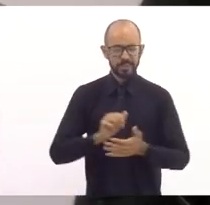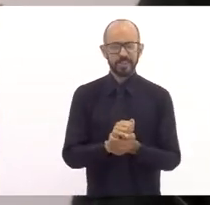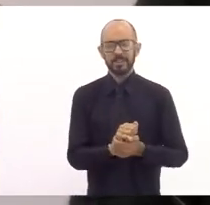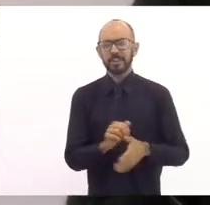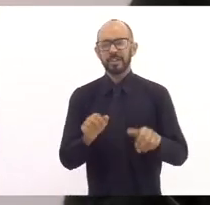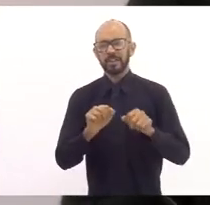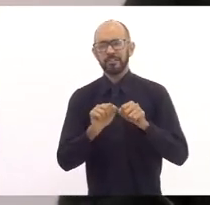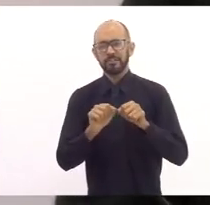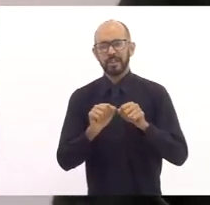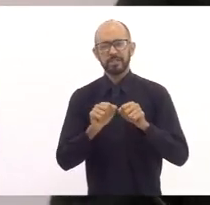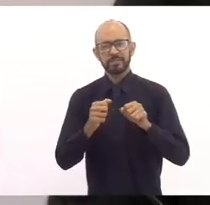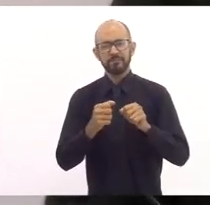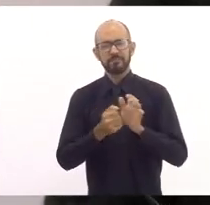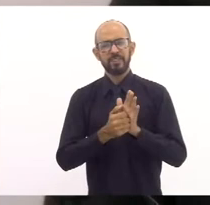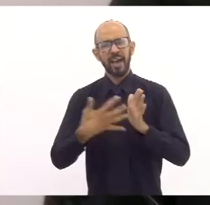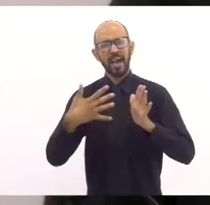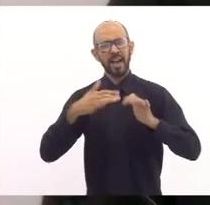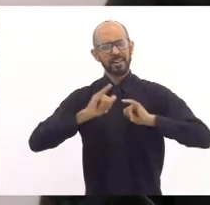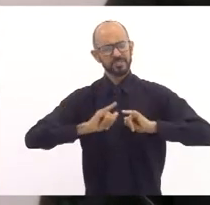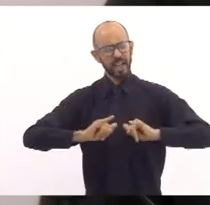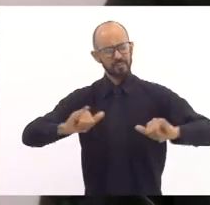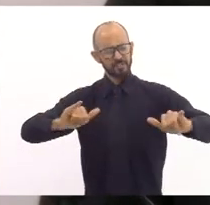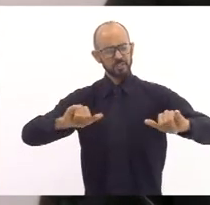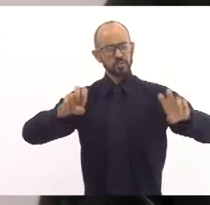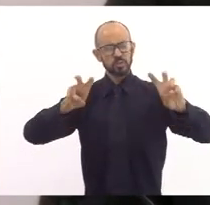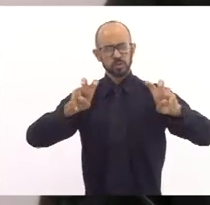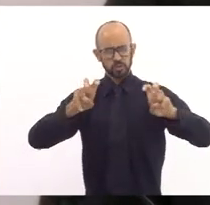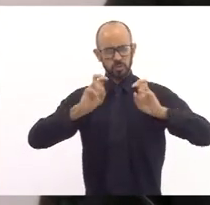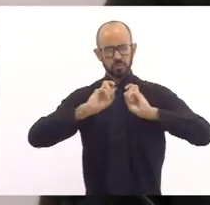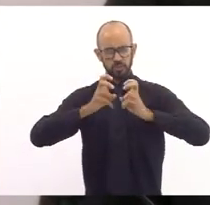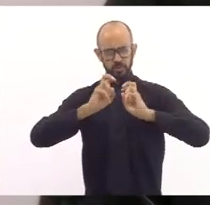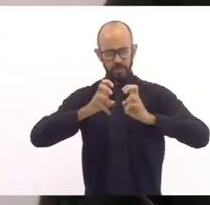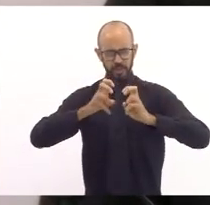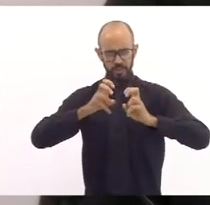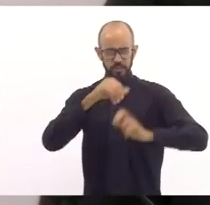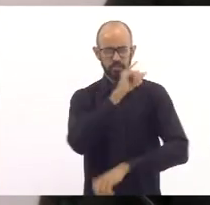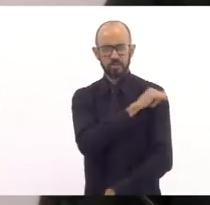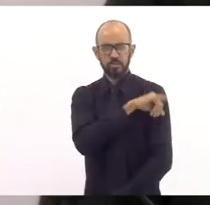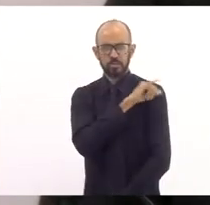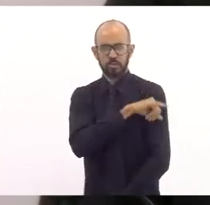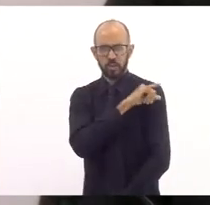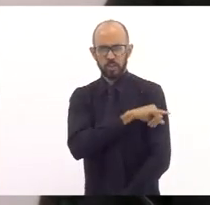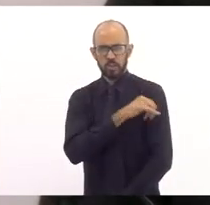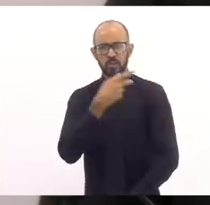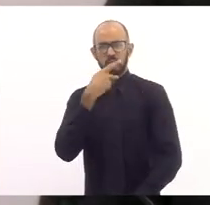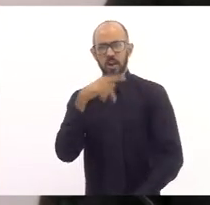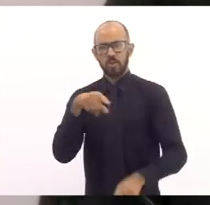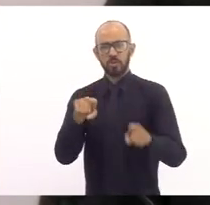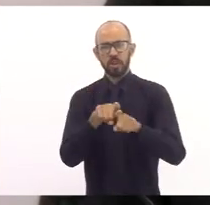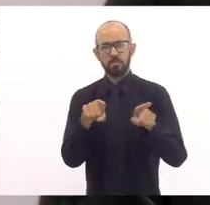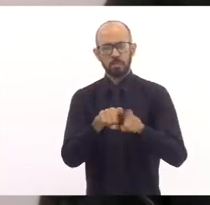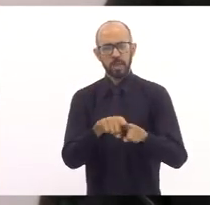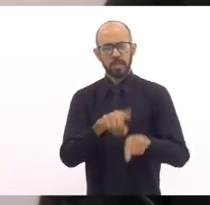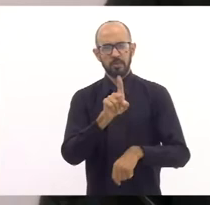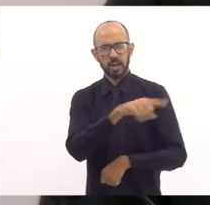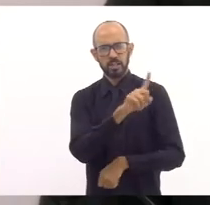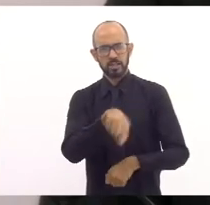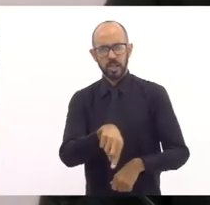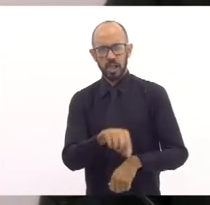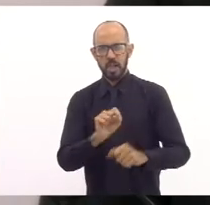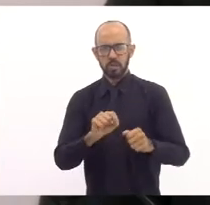dos transportes ferroviários, do transporte ferroviário no Rio de Janeiro. Disse que, inclusive, estariam suspensas